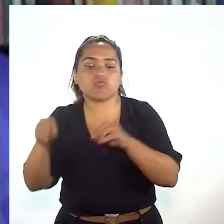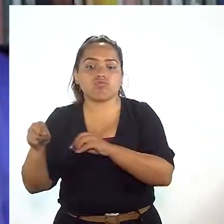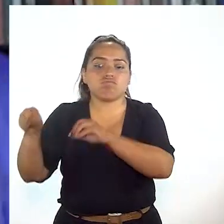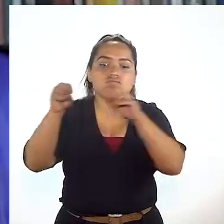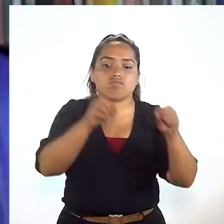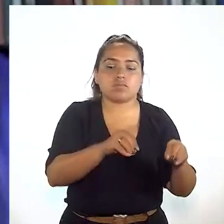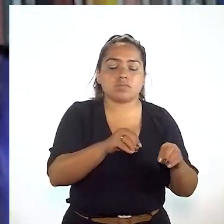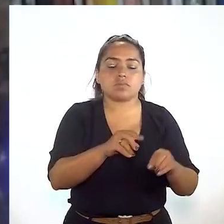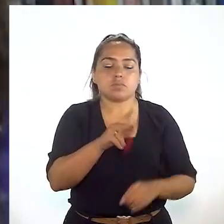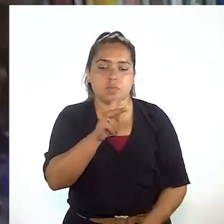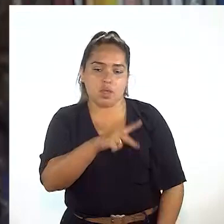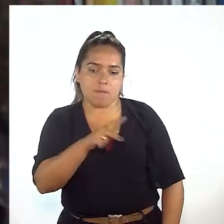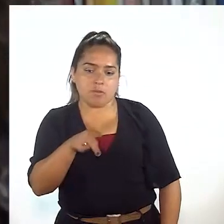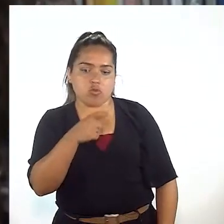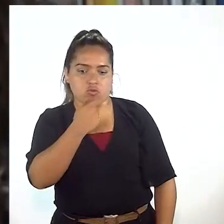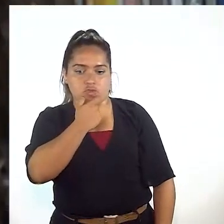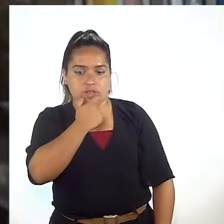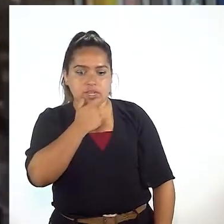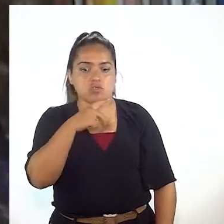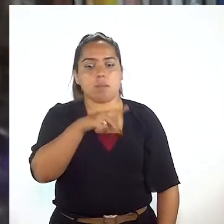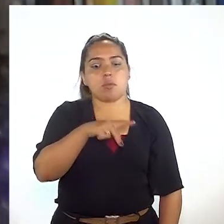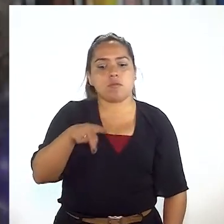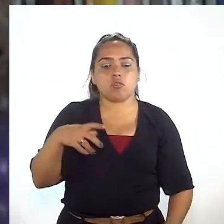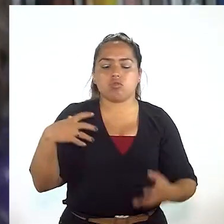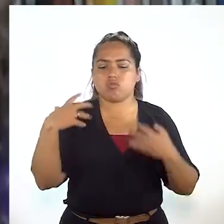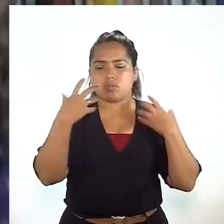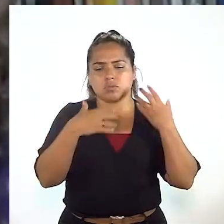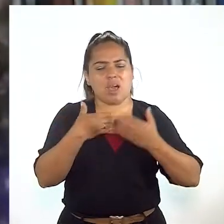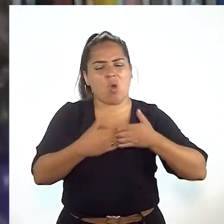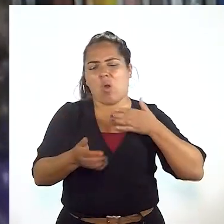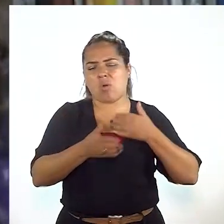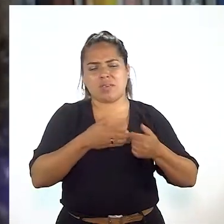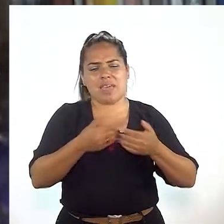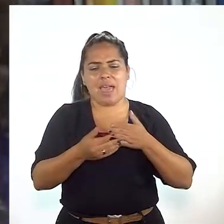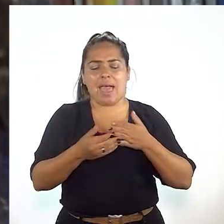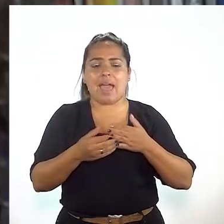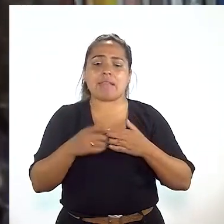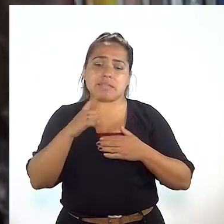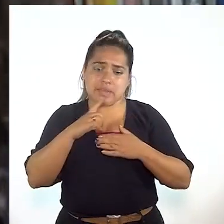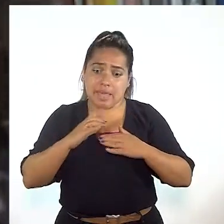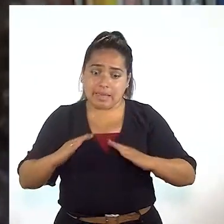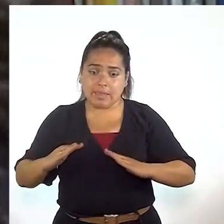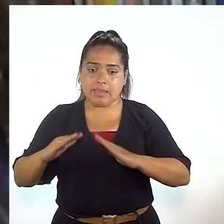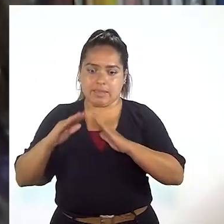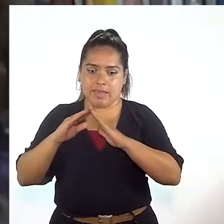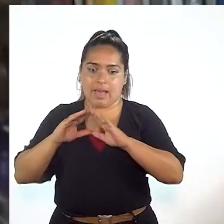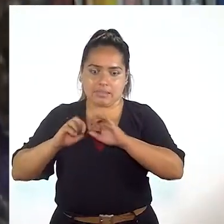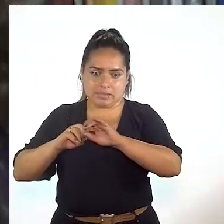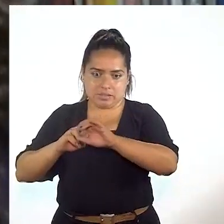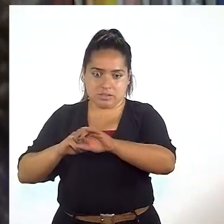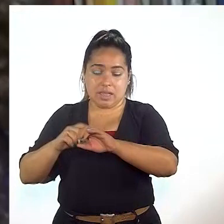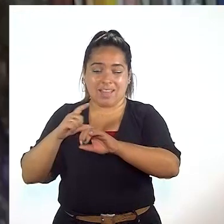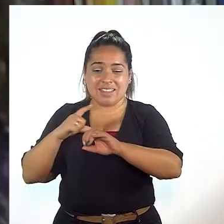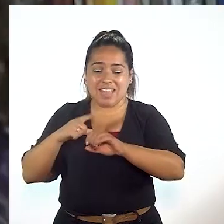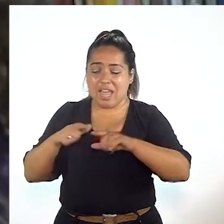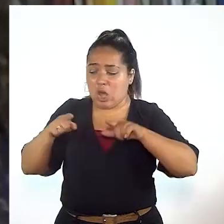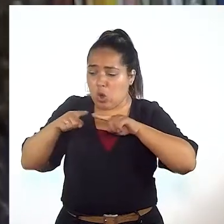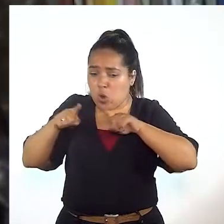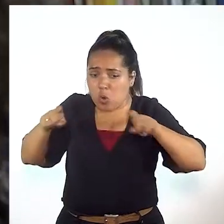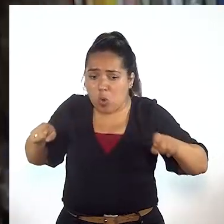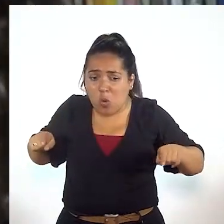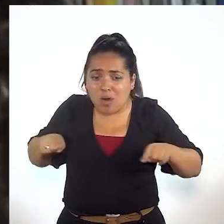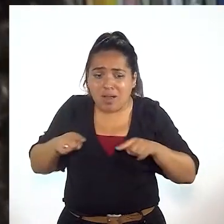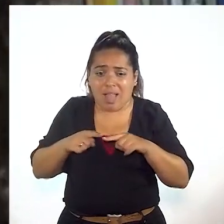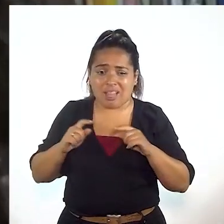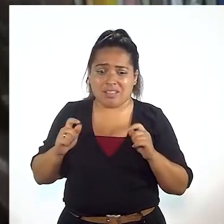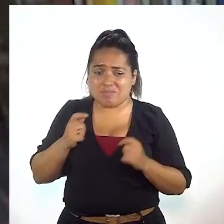para a educação. O professor de inglês que está aí de inglês, de música, seja do que for, que está, às